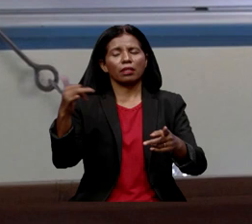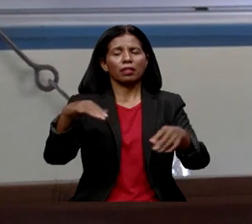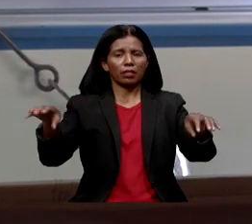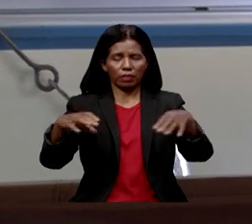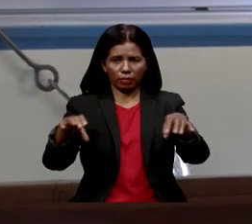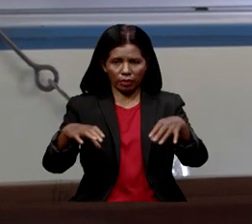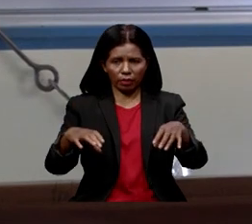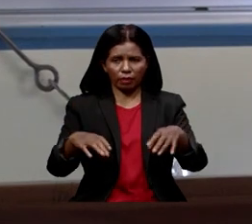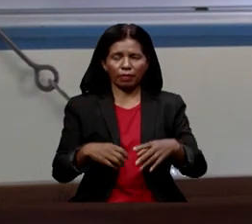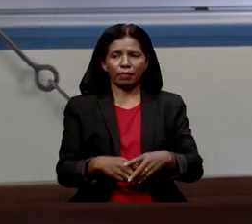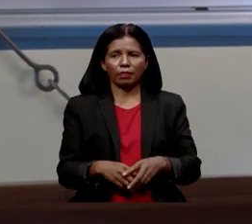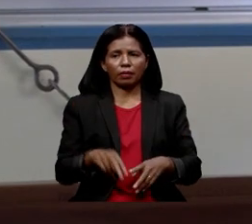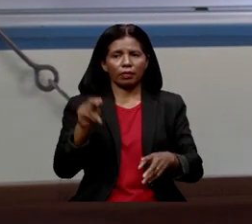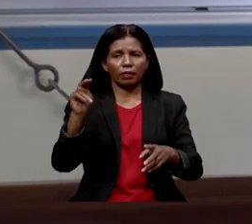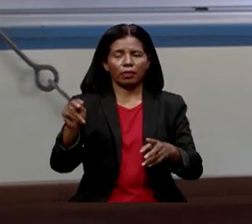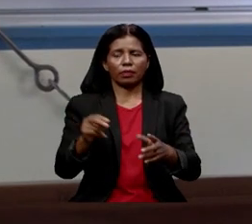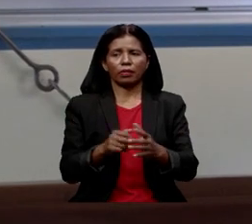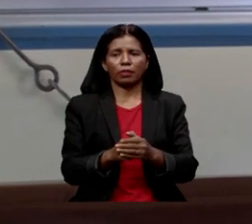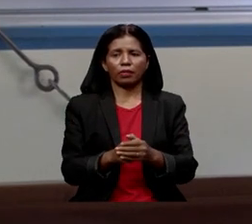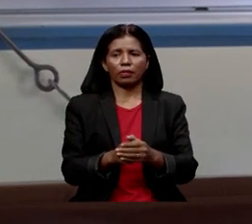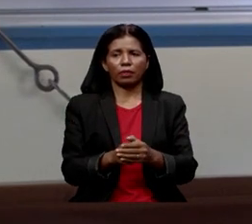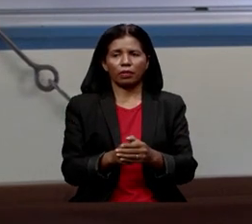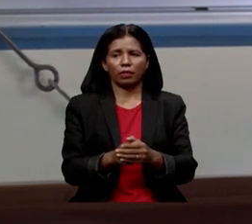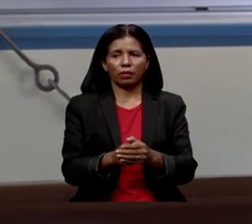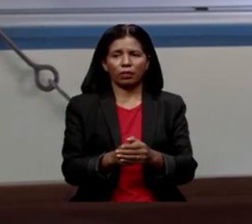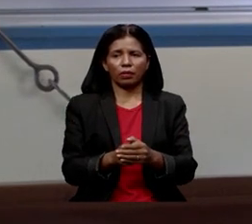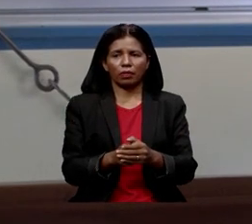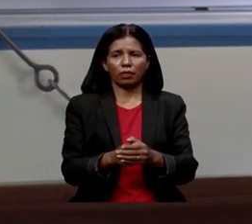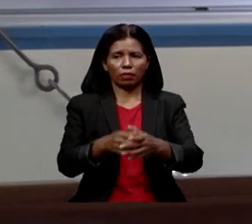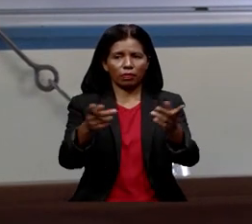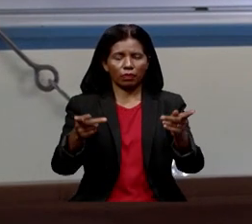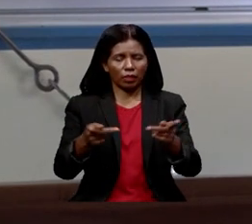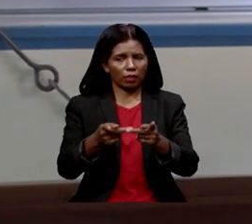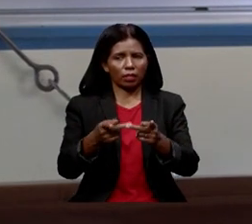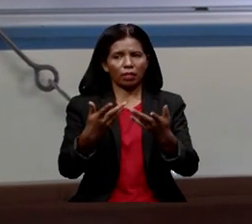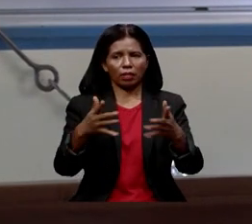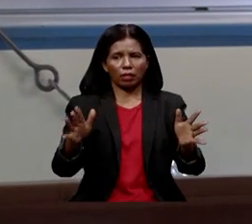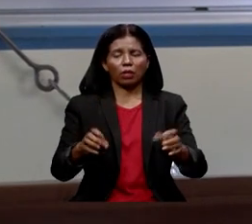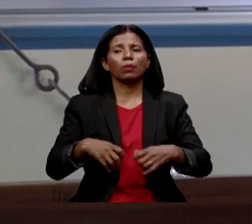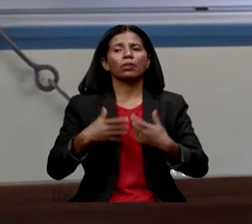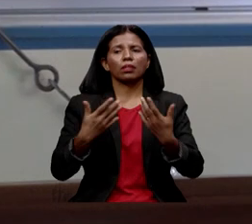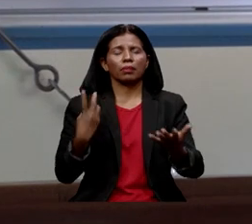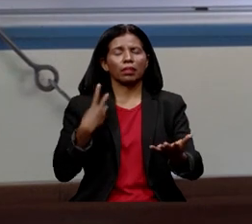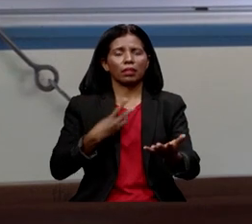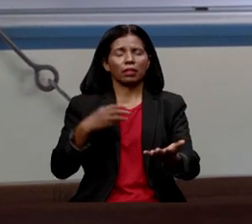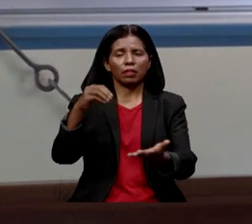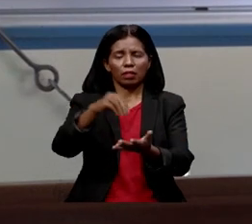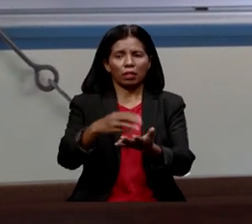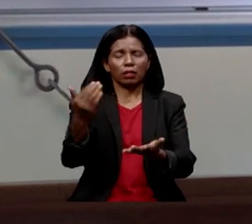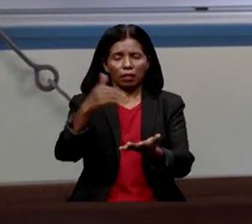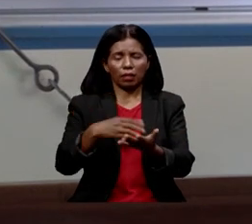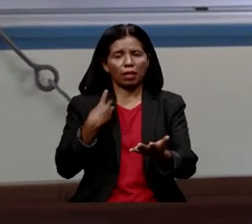serviço ninia sa fatin mamo então o insa para tu prensa né ami toma